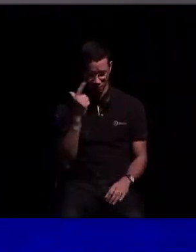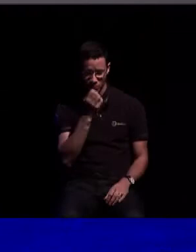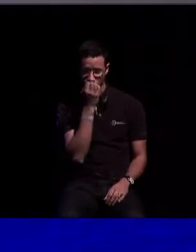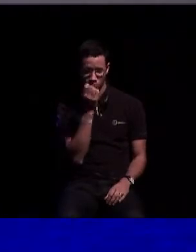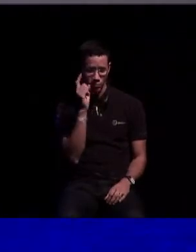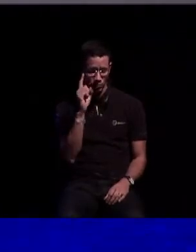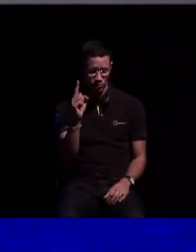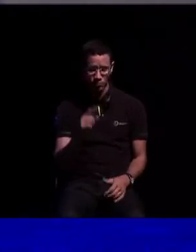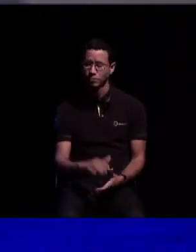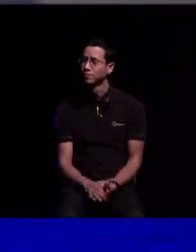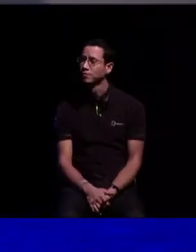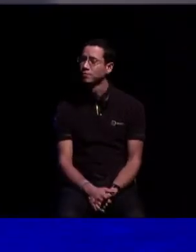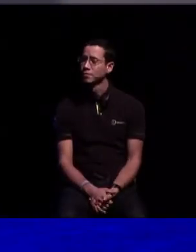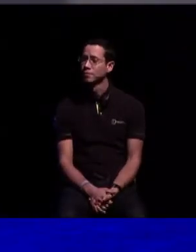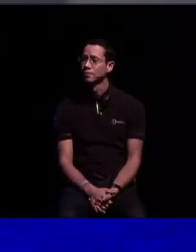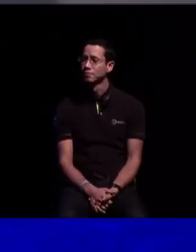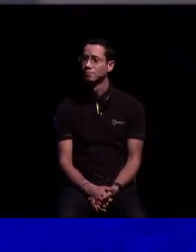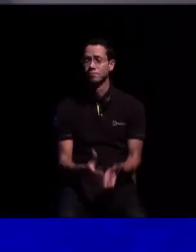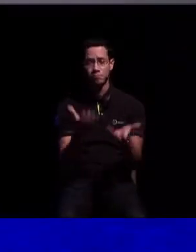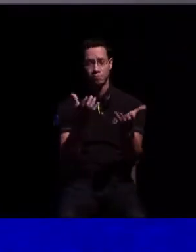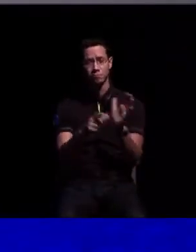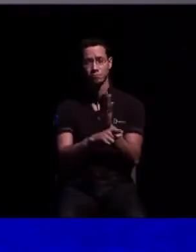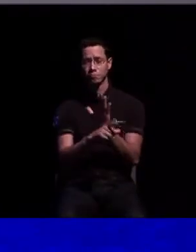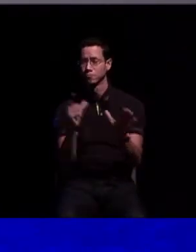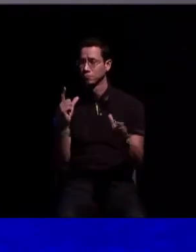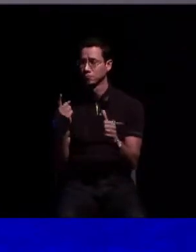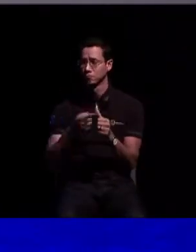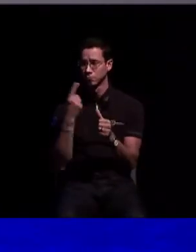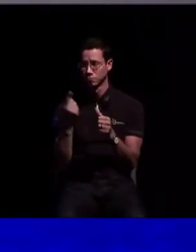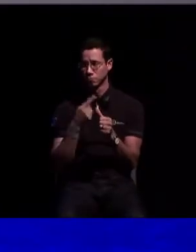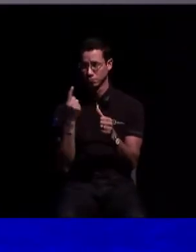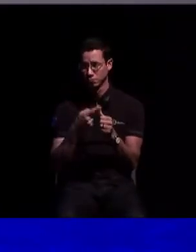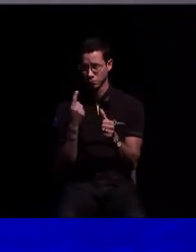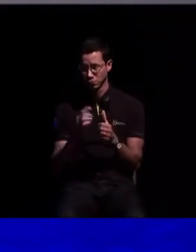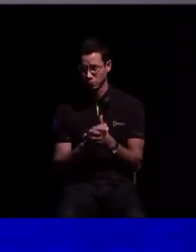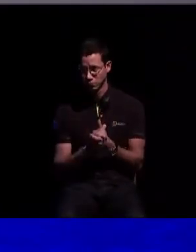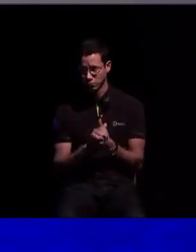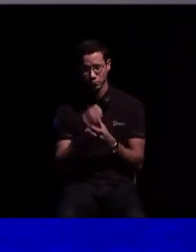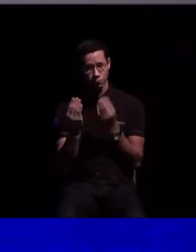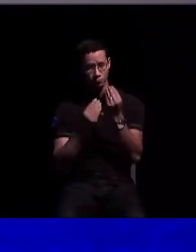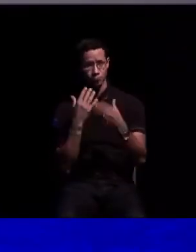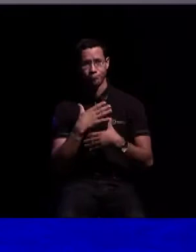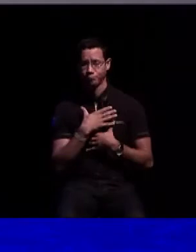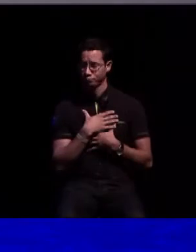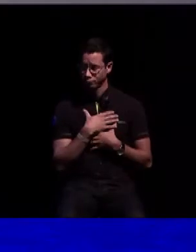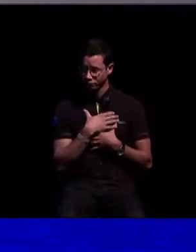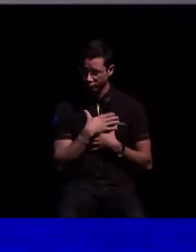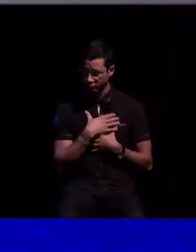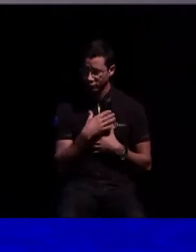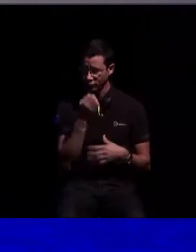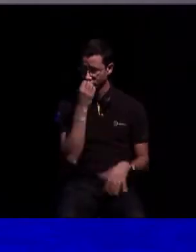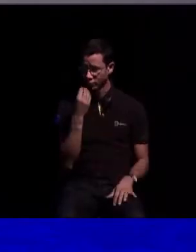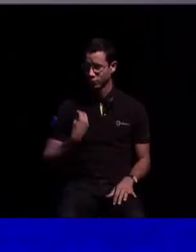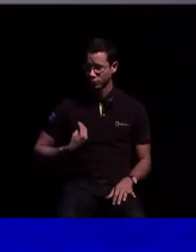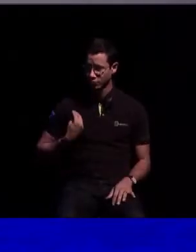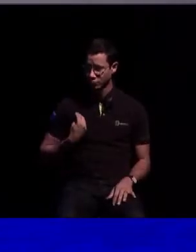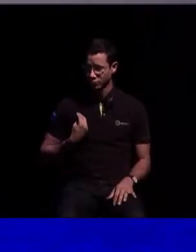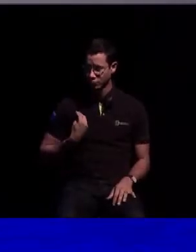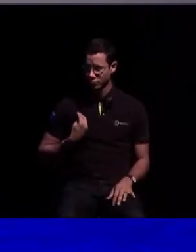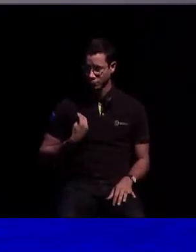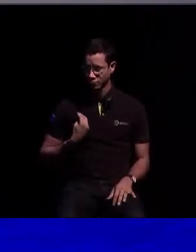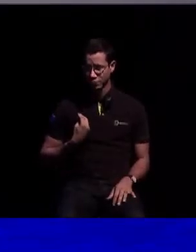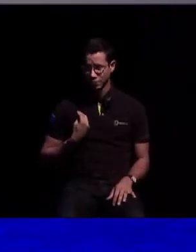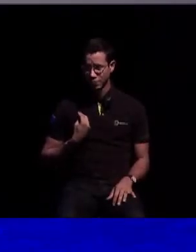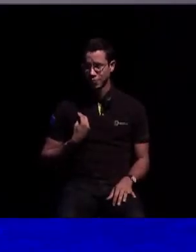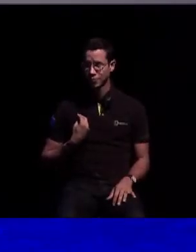pessoal. Eu queria, antes de tudo, dizer como eu fico honrado de estar aqui, a minha